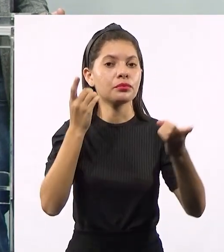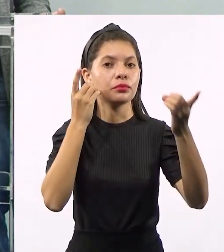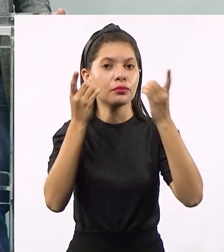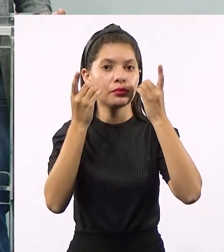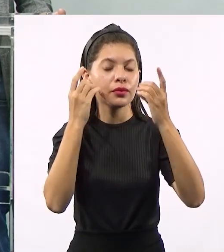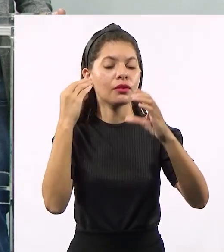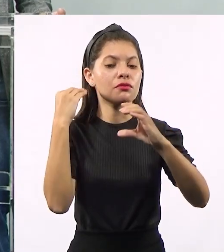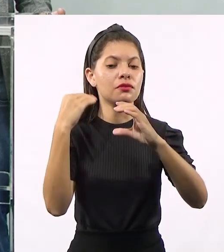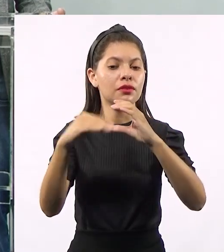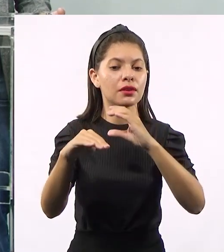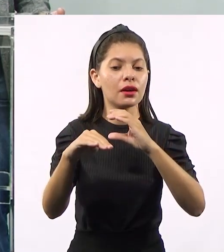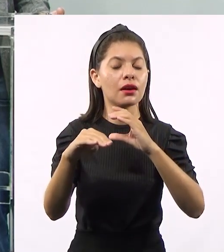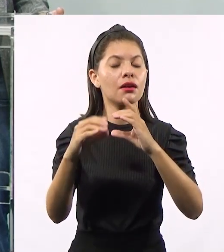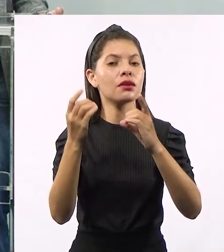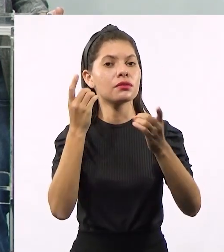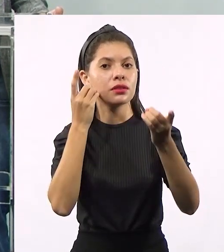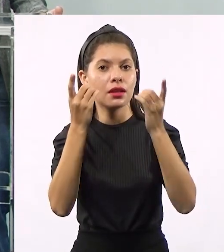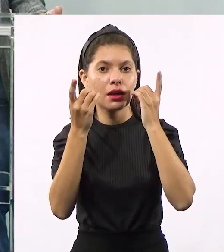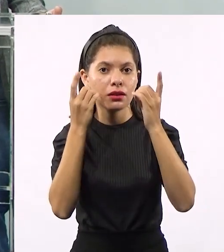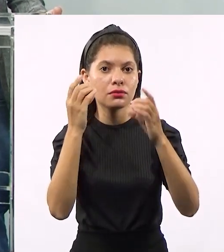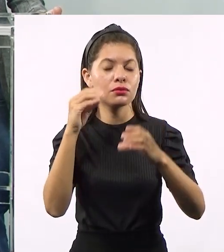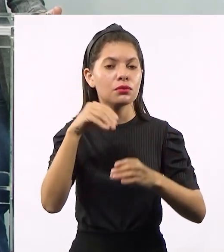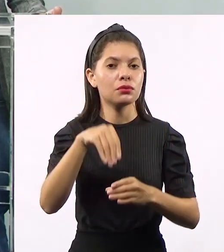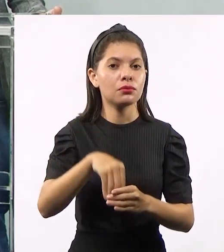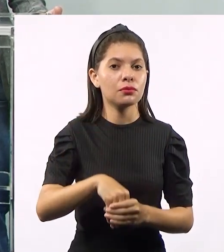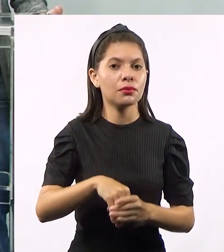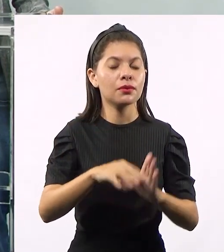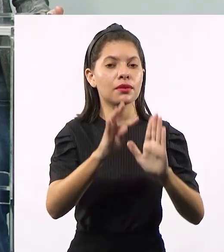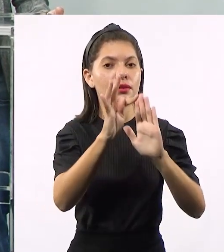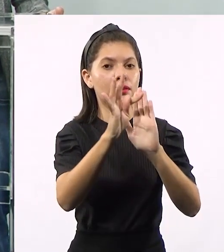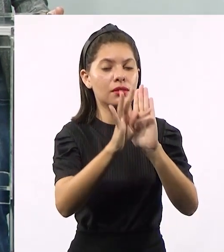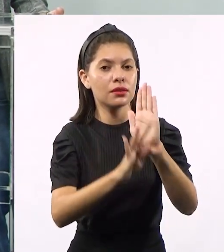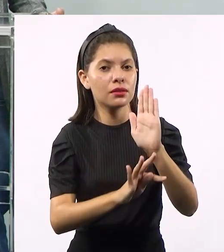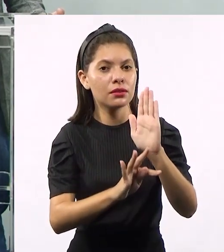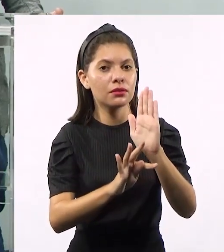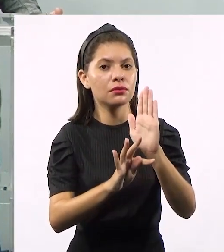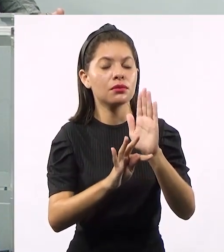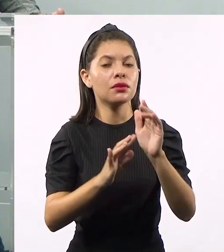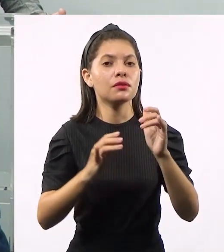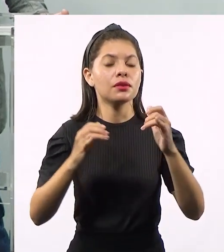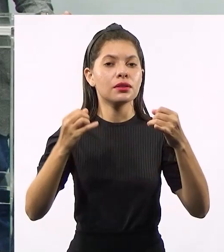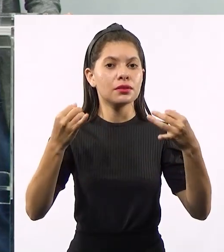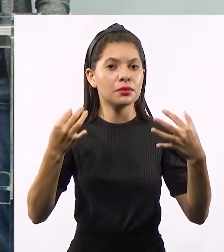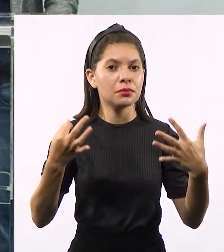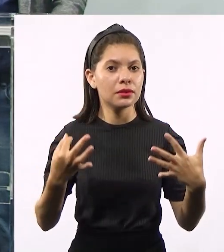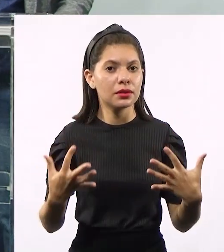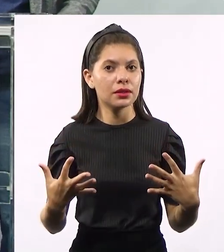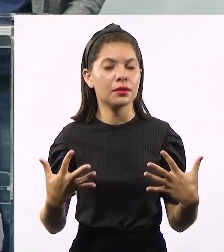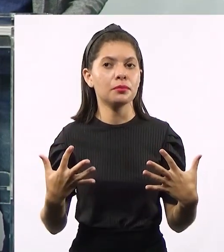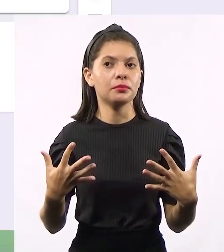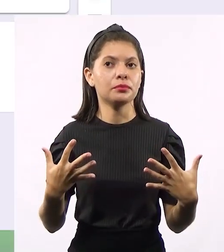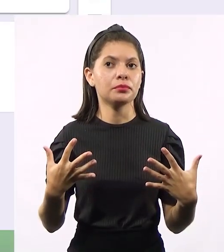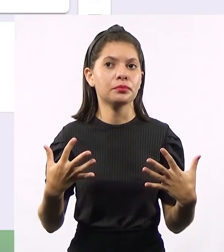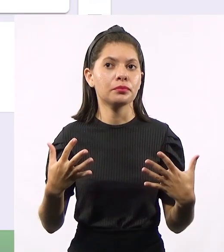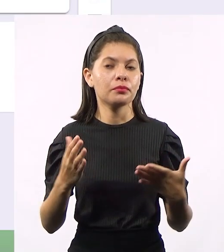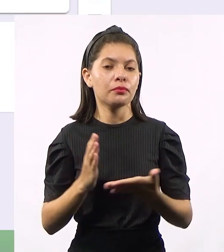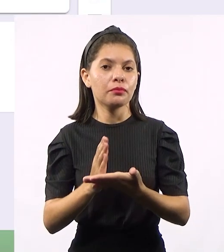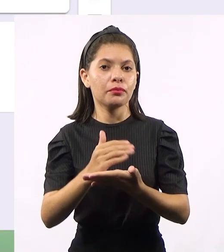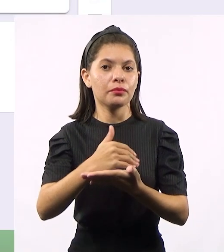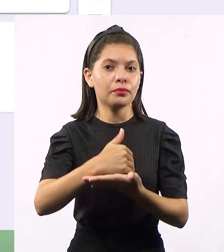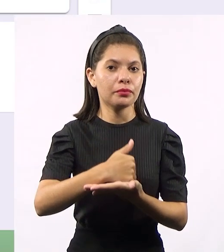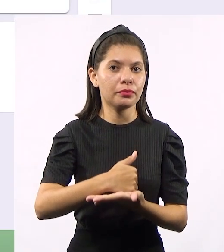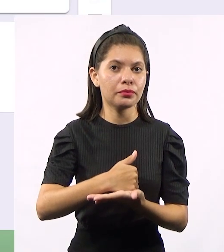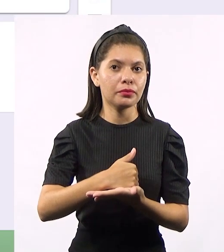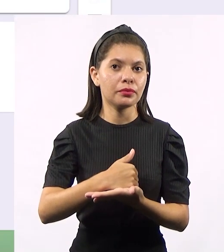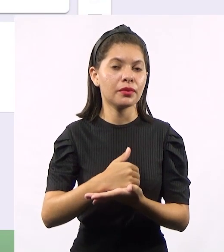Então você pode inserir um texto que vai esclarecer ele sobre esse teu questionário, essa coleta de dados. Tá? Já vi aí